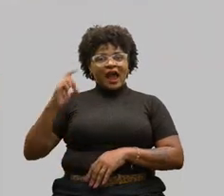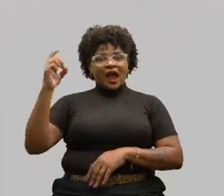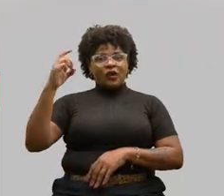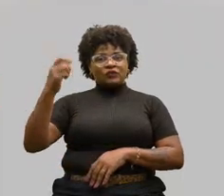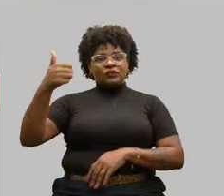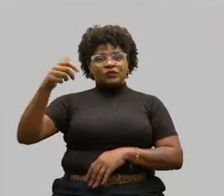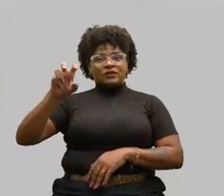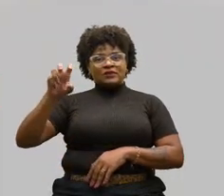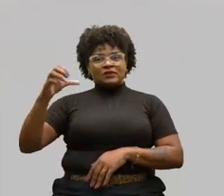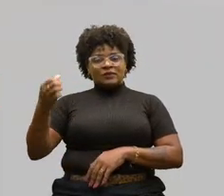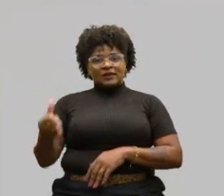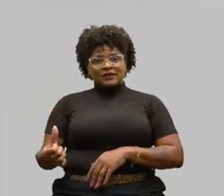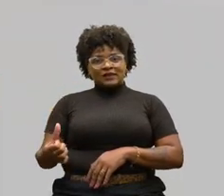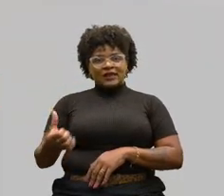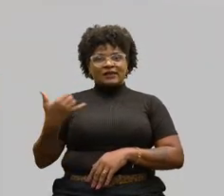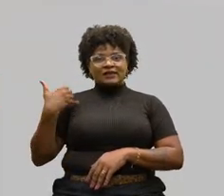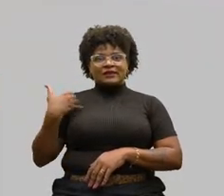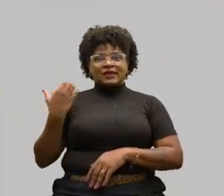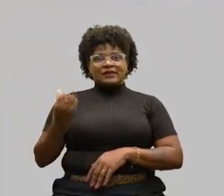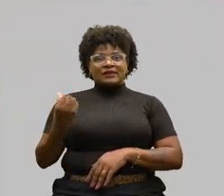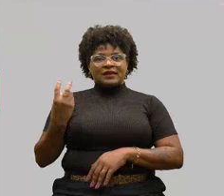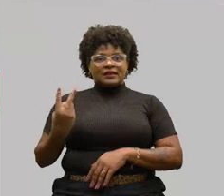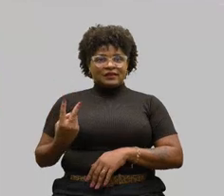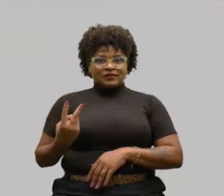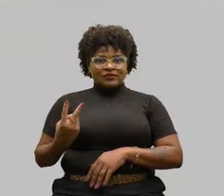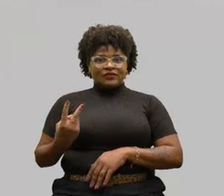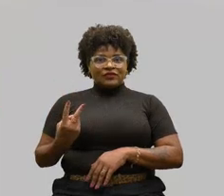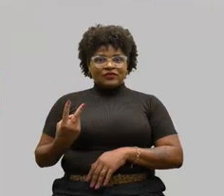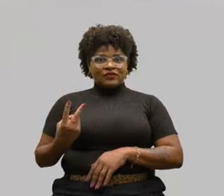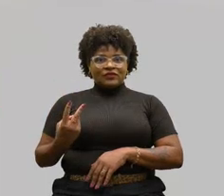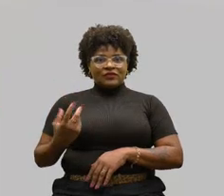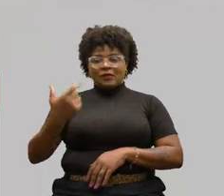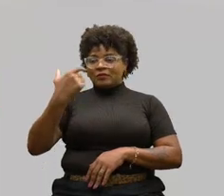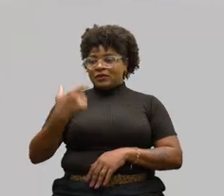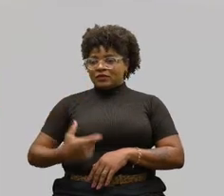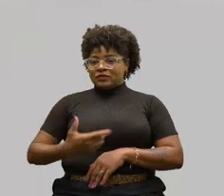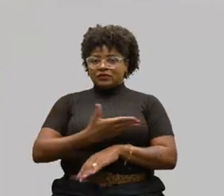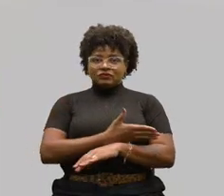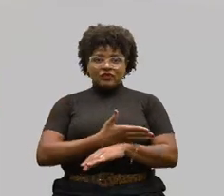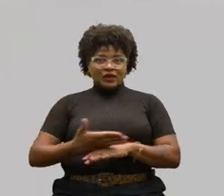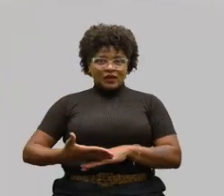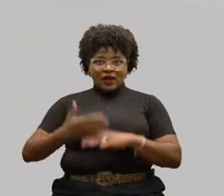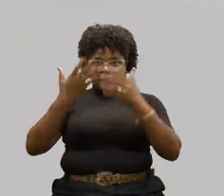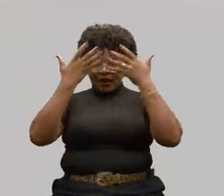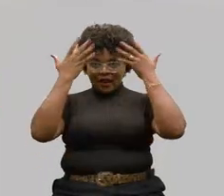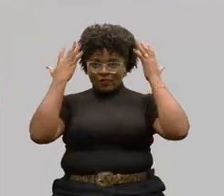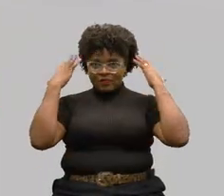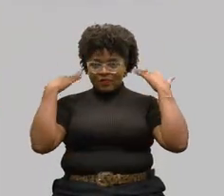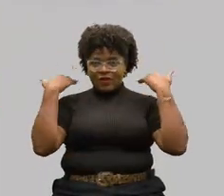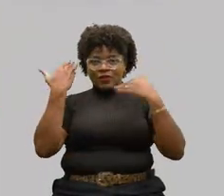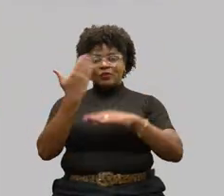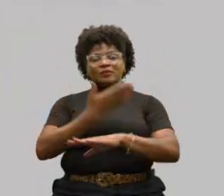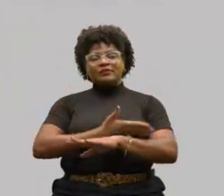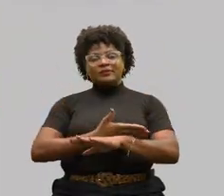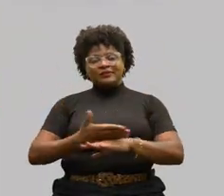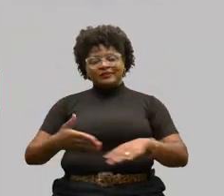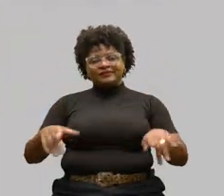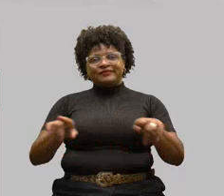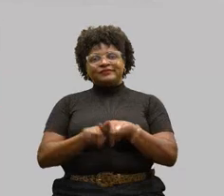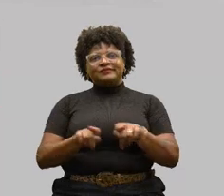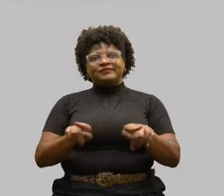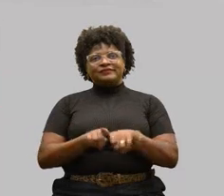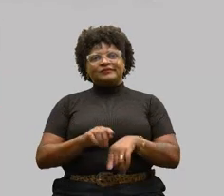62 anos sou uma pessoa Clara de cabelos grisalhos bom pessoal